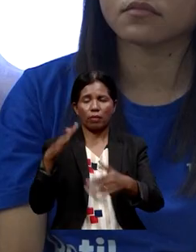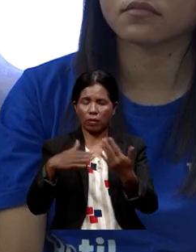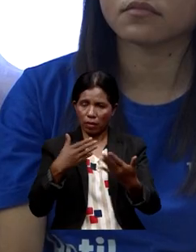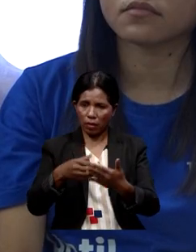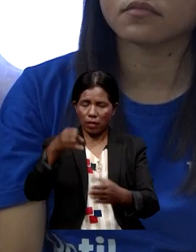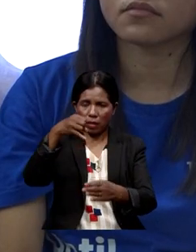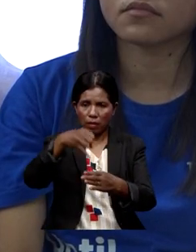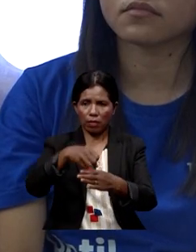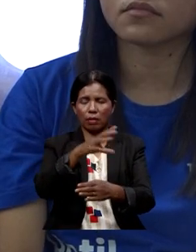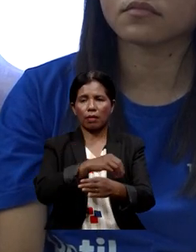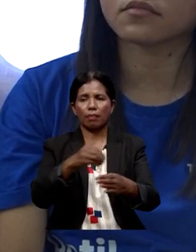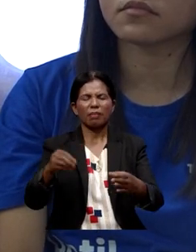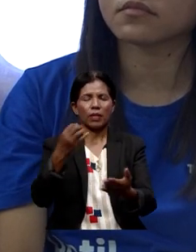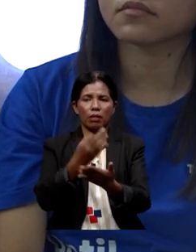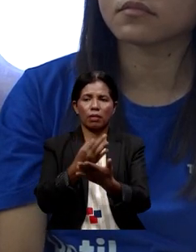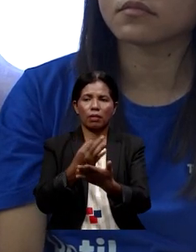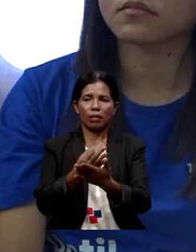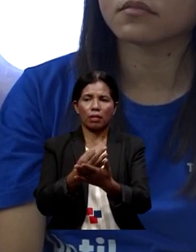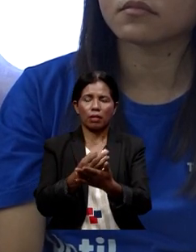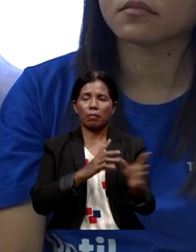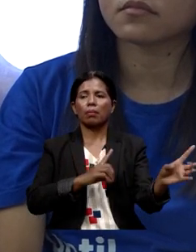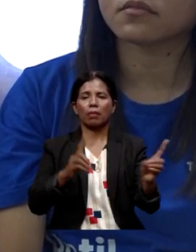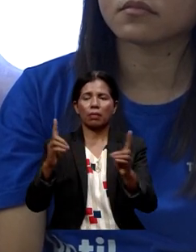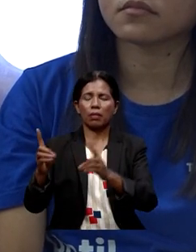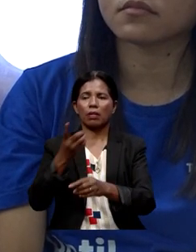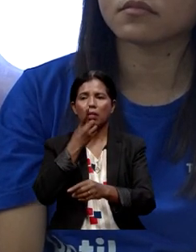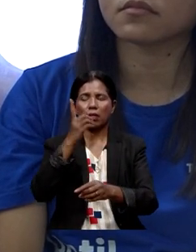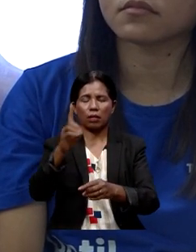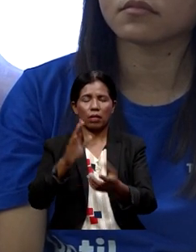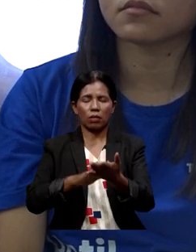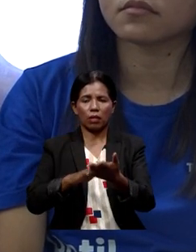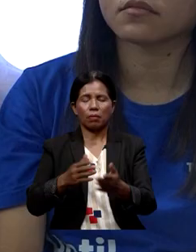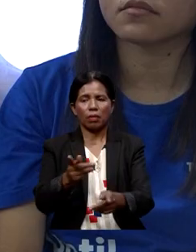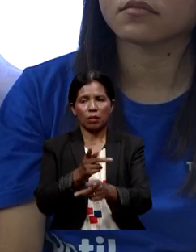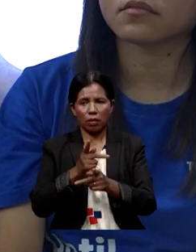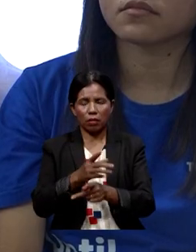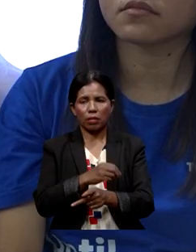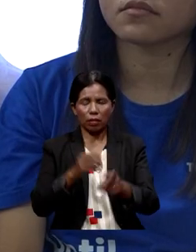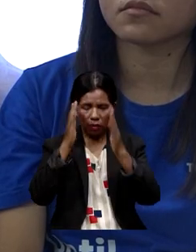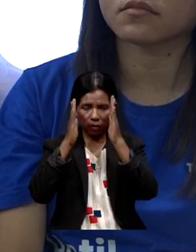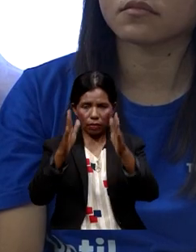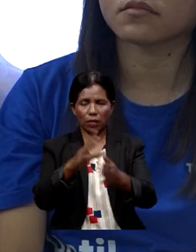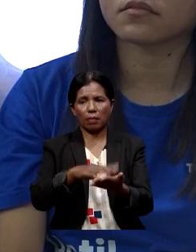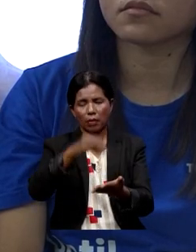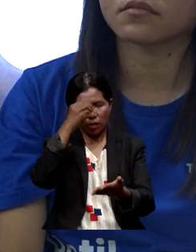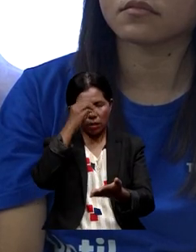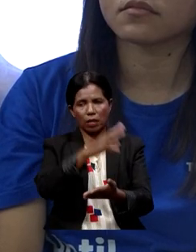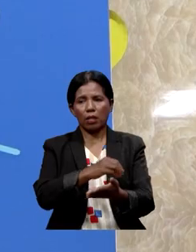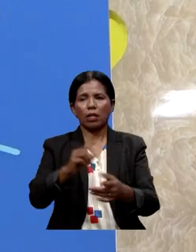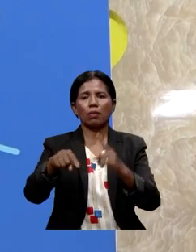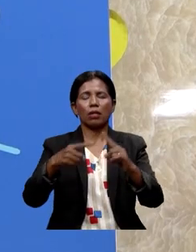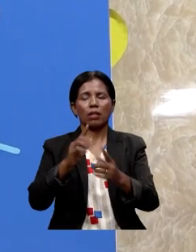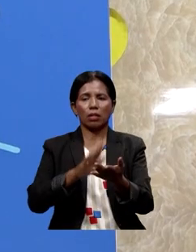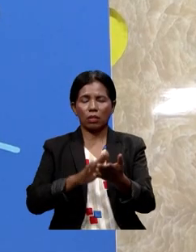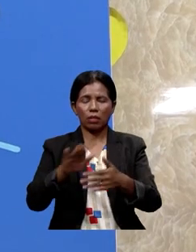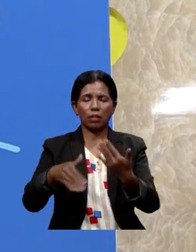Inclui alocação para financiamento para implementação e declaração de escola seguro. No aproximação à aprendizagem alternativa, banheira escolas e